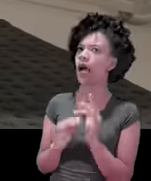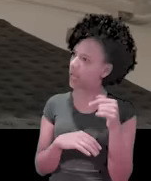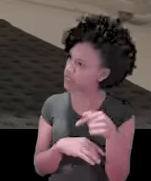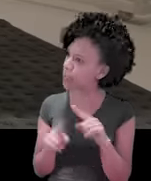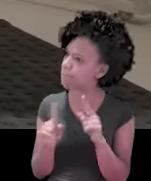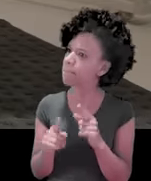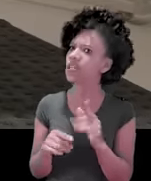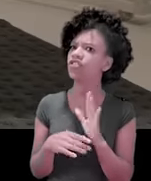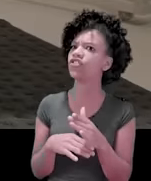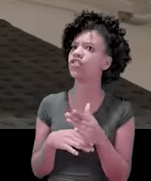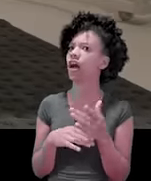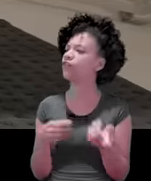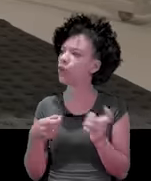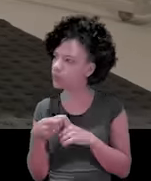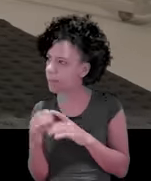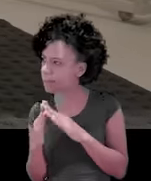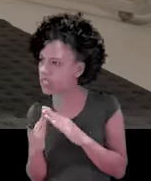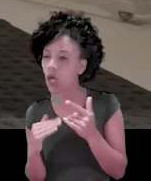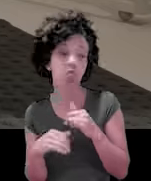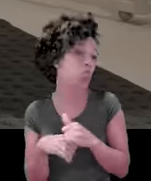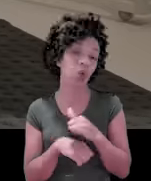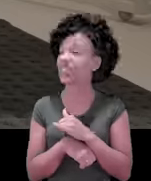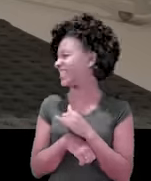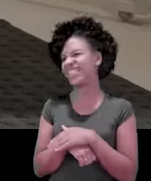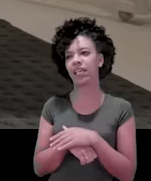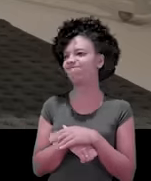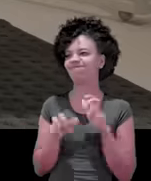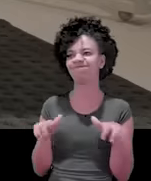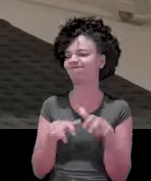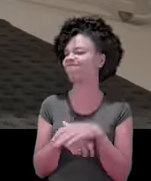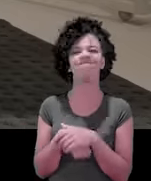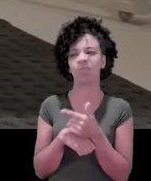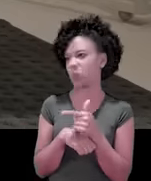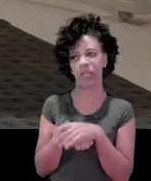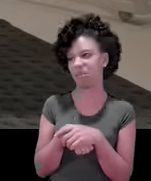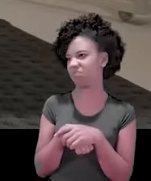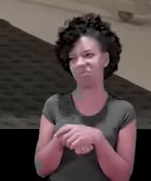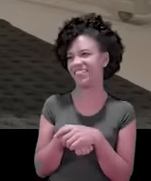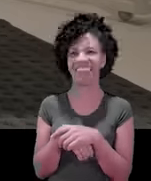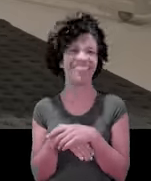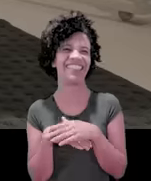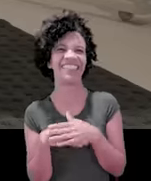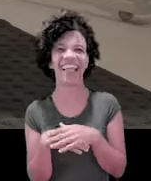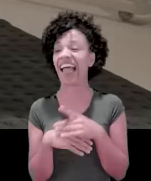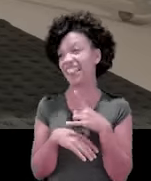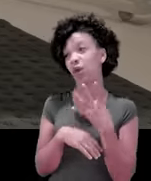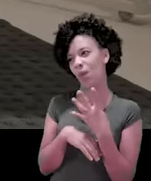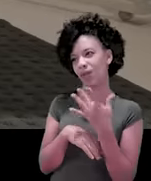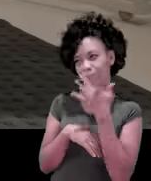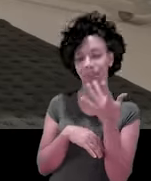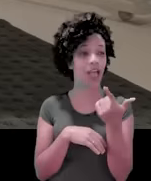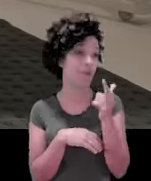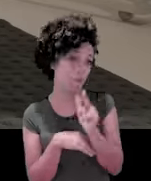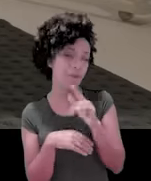a gente tá aqui pra gente vai já sair entregou a falou não me ajudou muito a